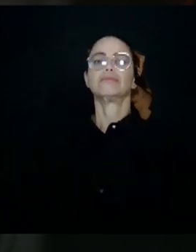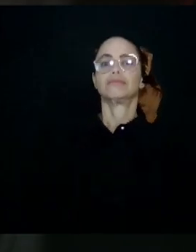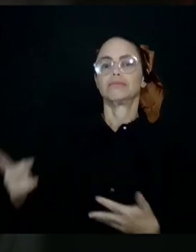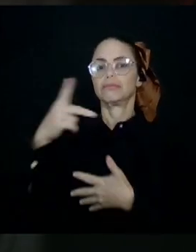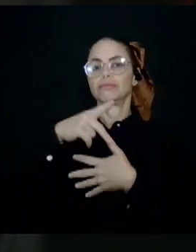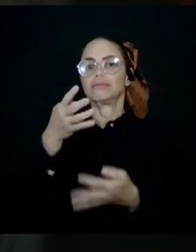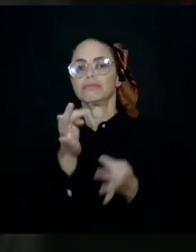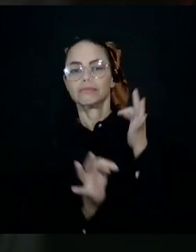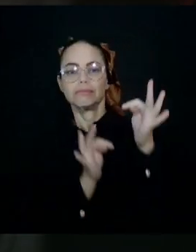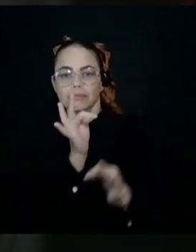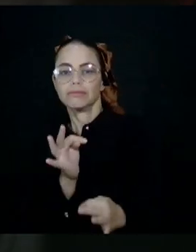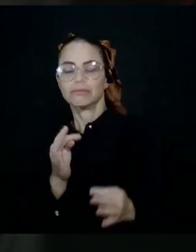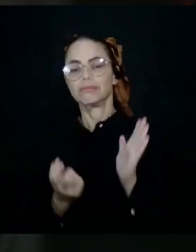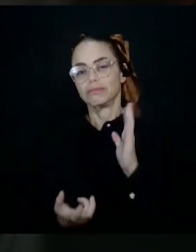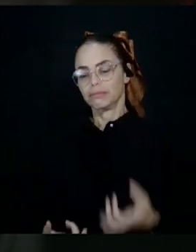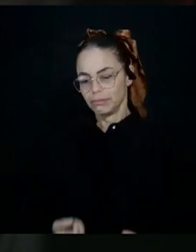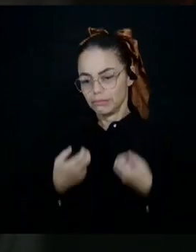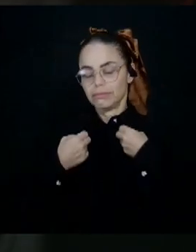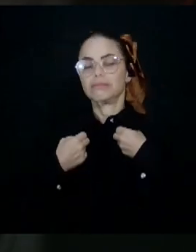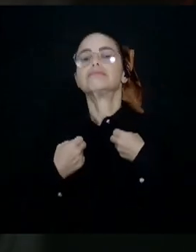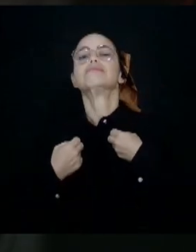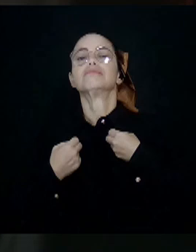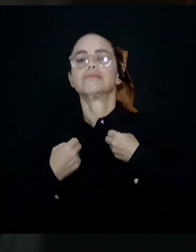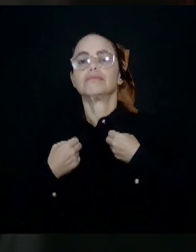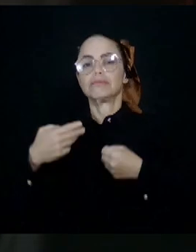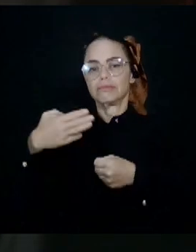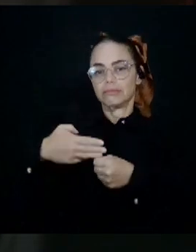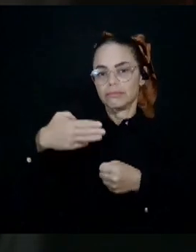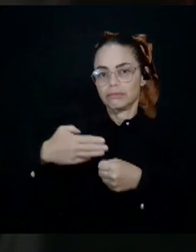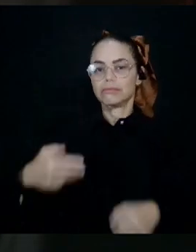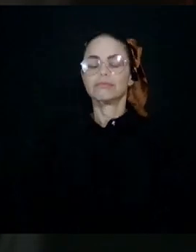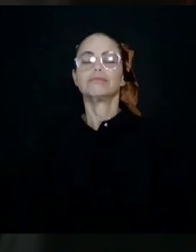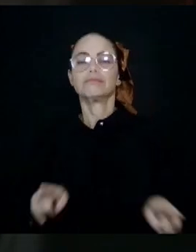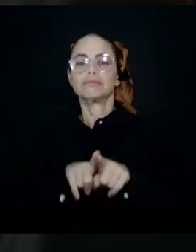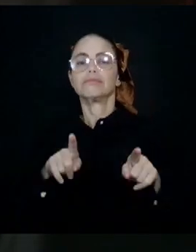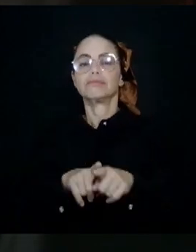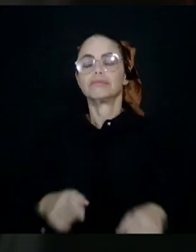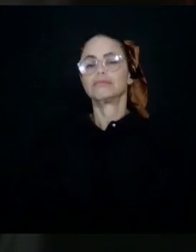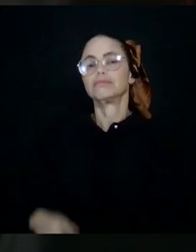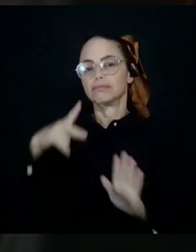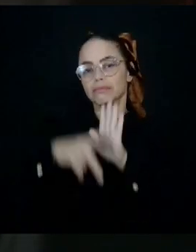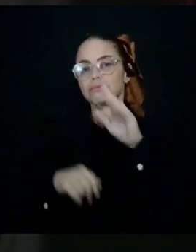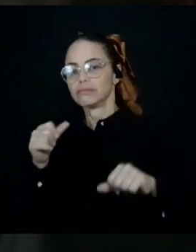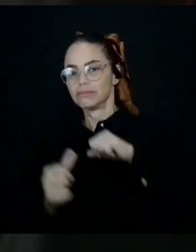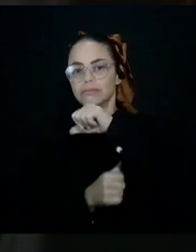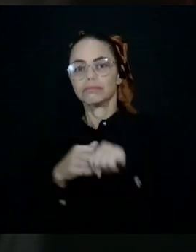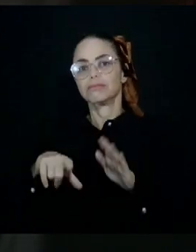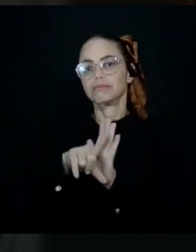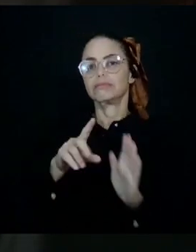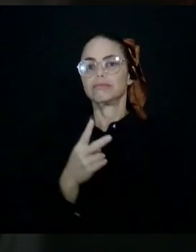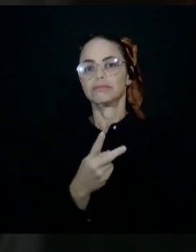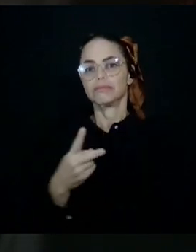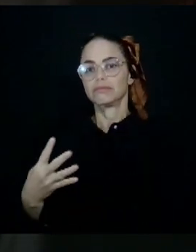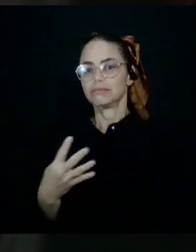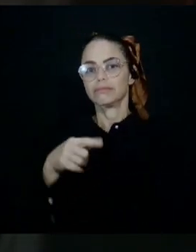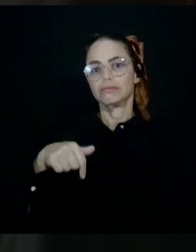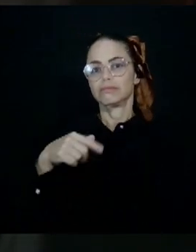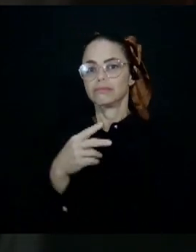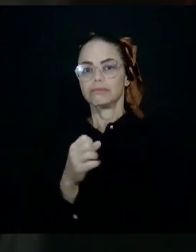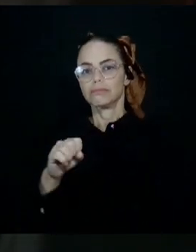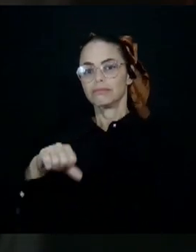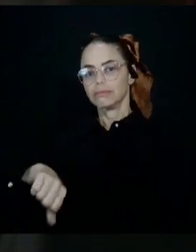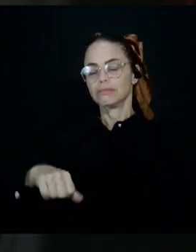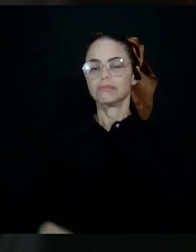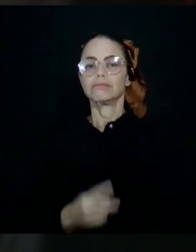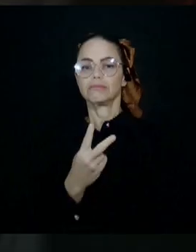em estabelecimentos do município. E esse projeto ele altera a Lei 14.789 de 2014. Também